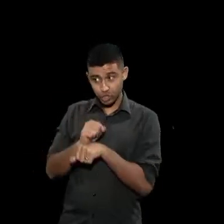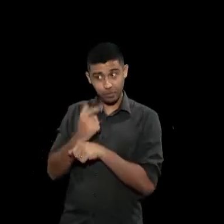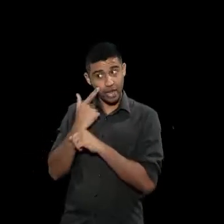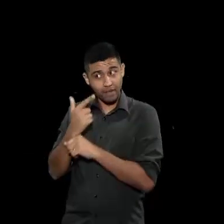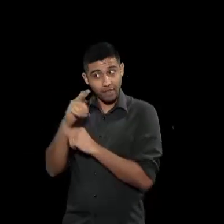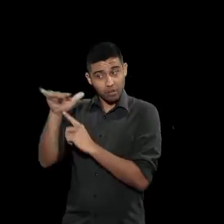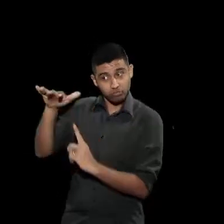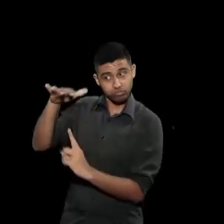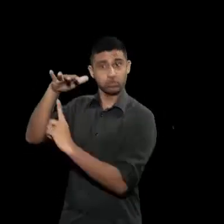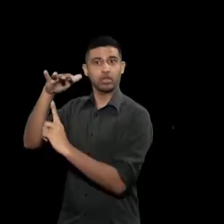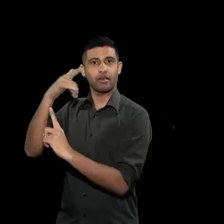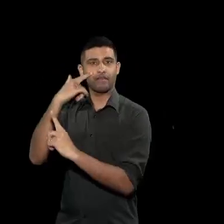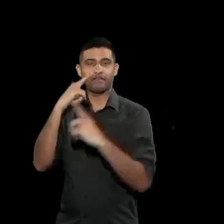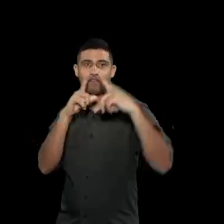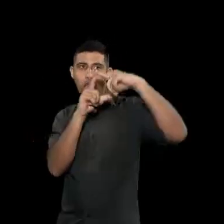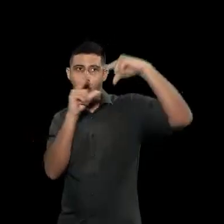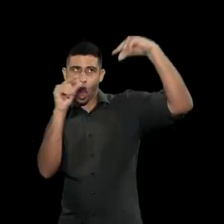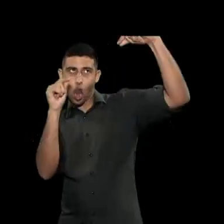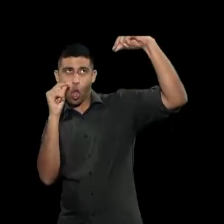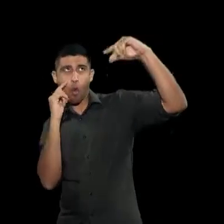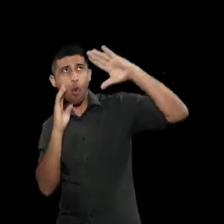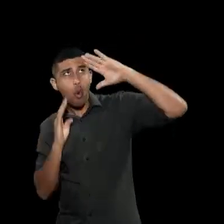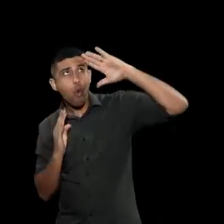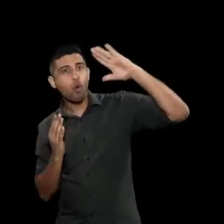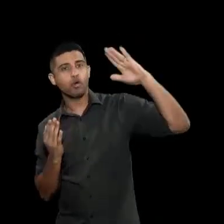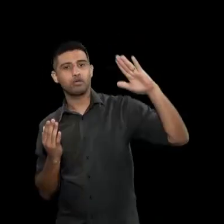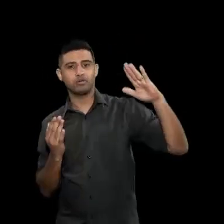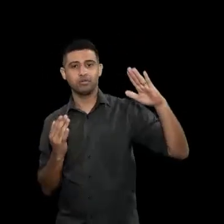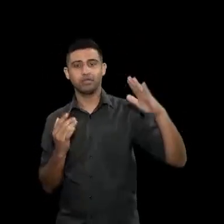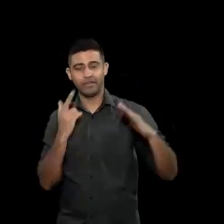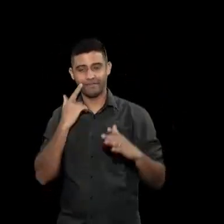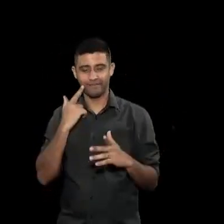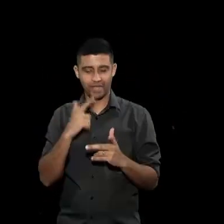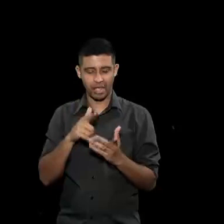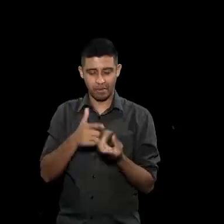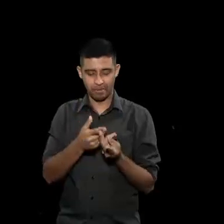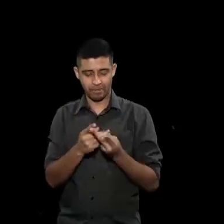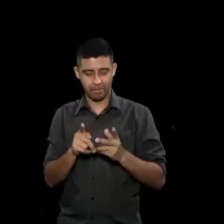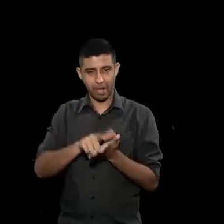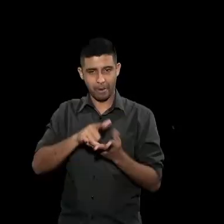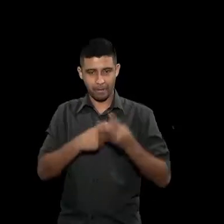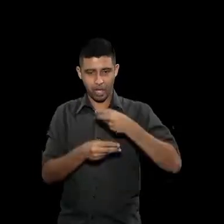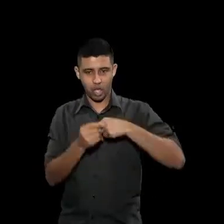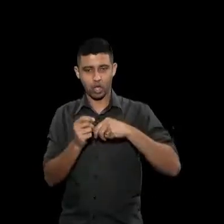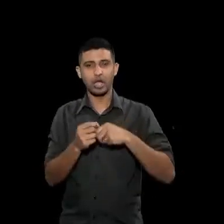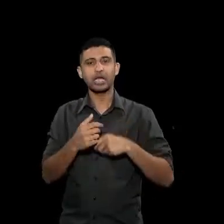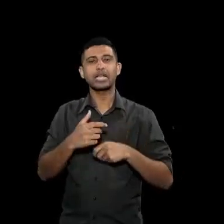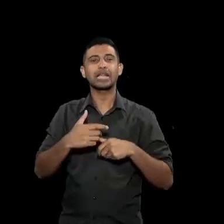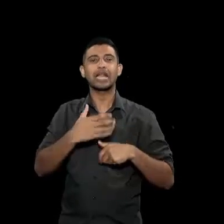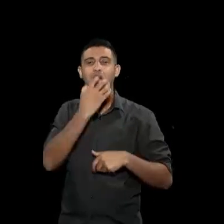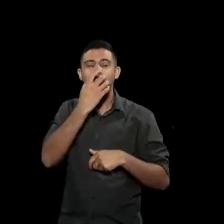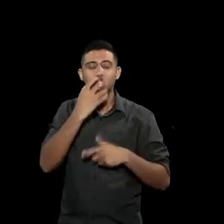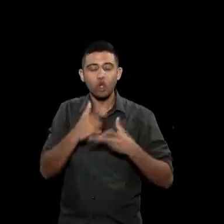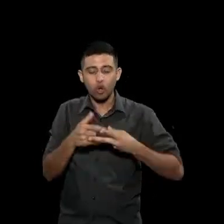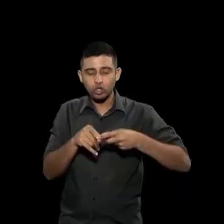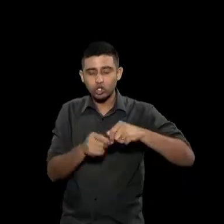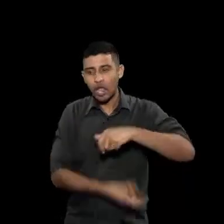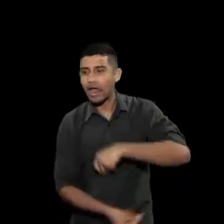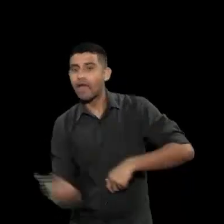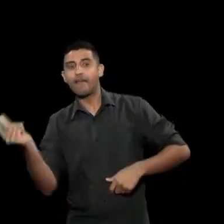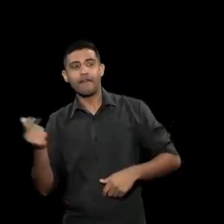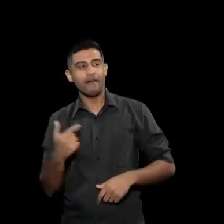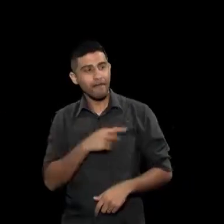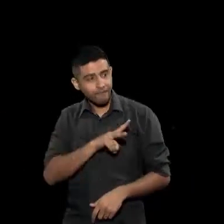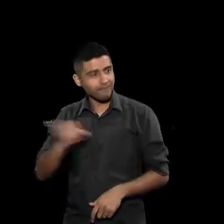espera debaixo do engazeiro quando a lua estiver alta. Amarrou o bilhete no pescoço do cachorro e